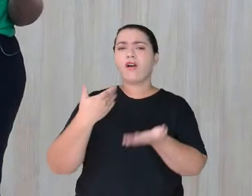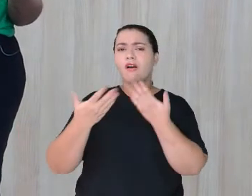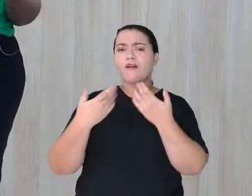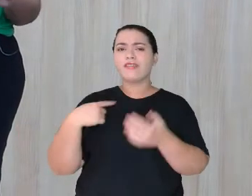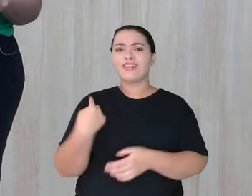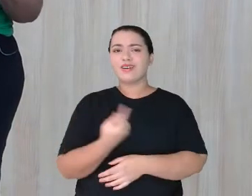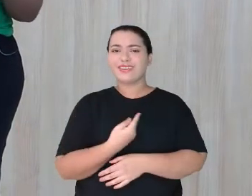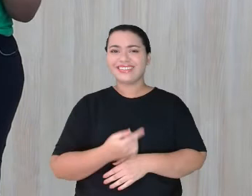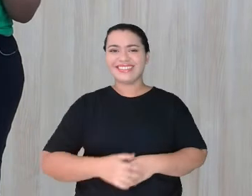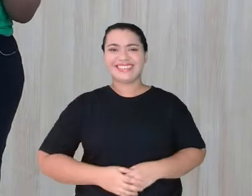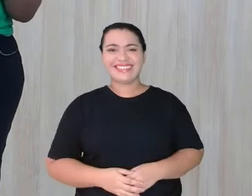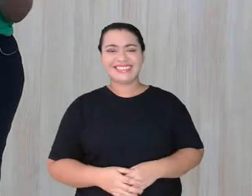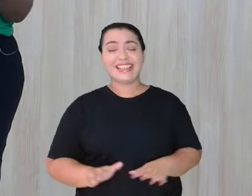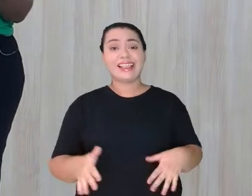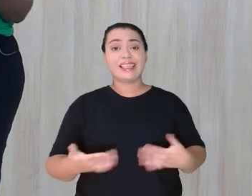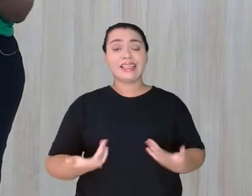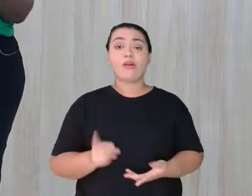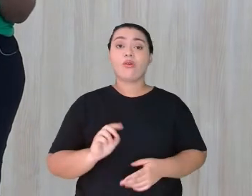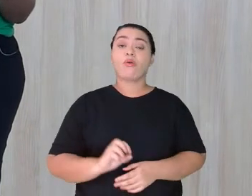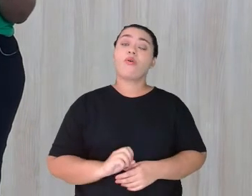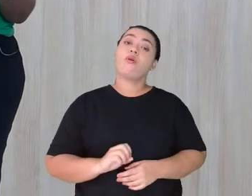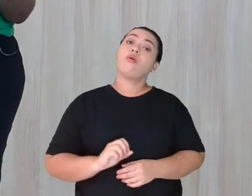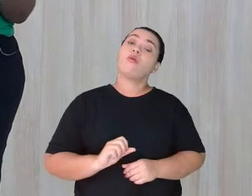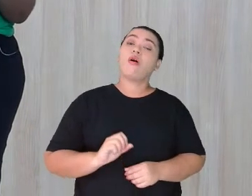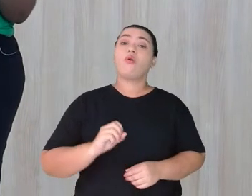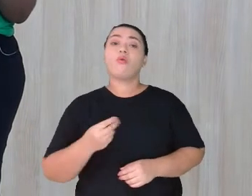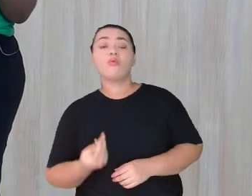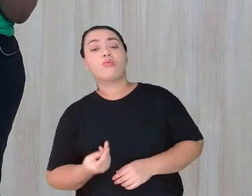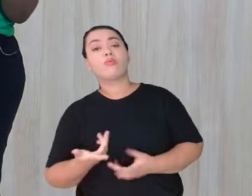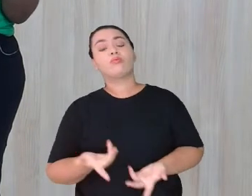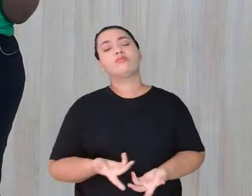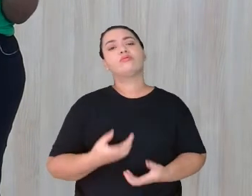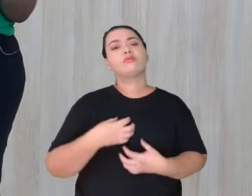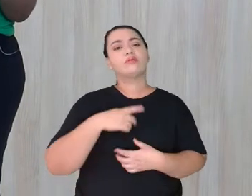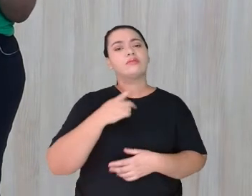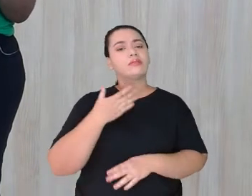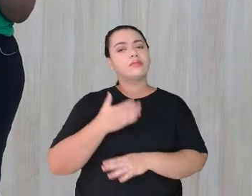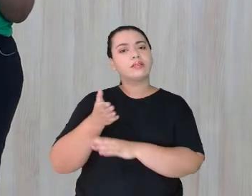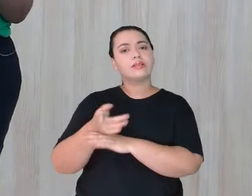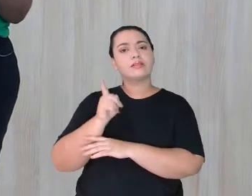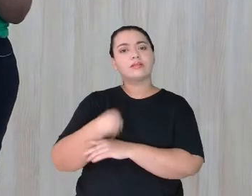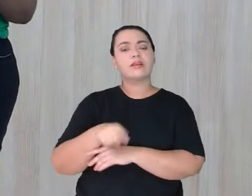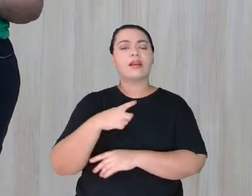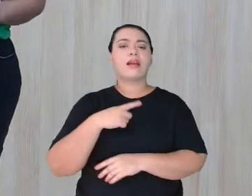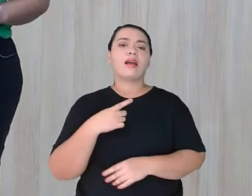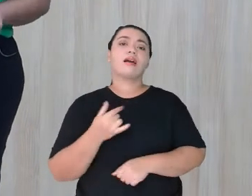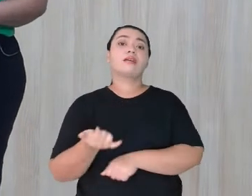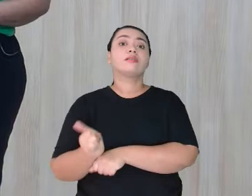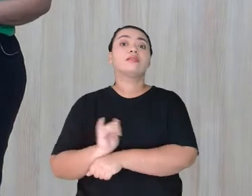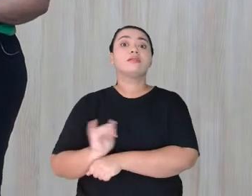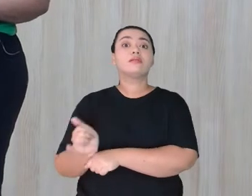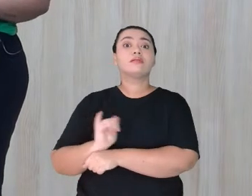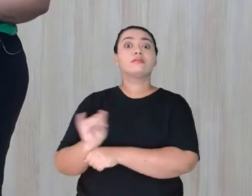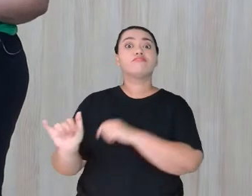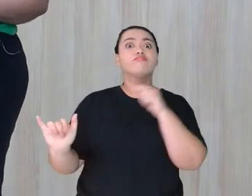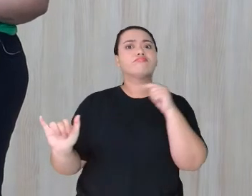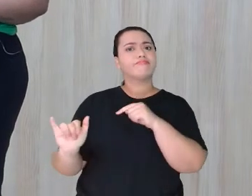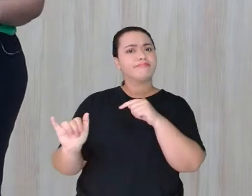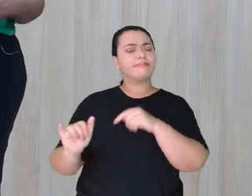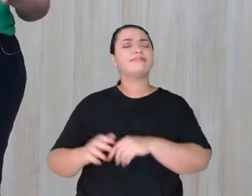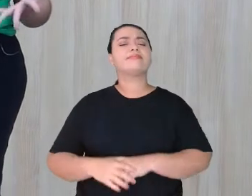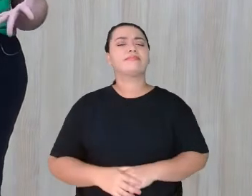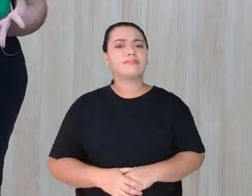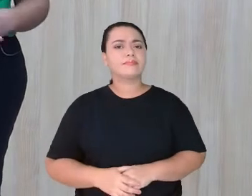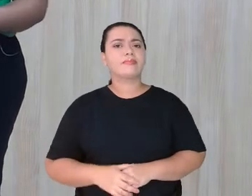acontece, tá? Uma outra forma de acessar essa aula, depois que ela é exibida, é através do nosso canal lá no YouTube